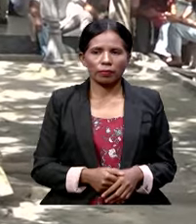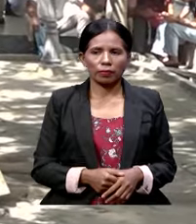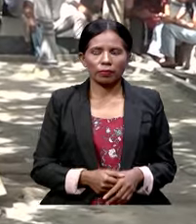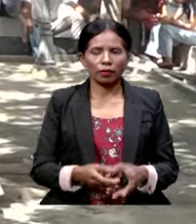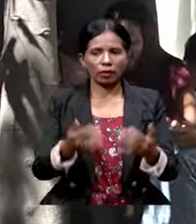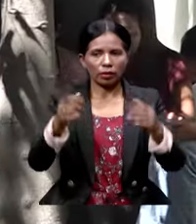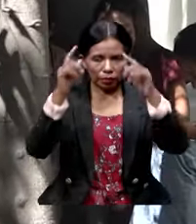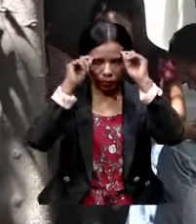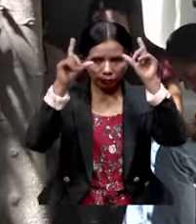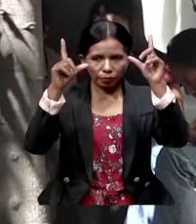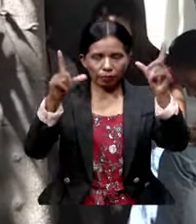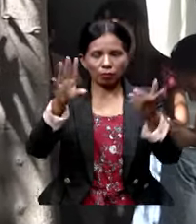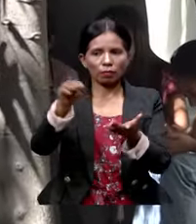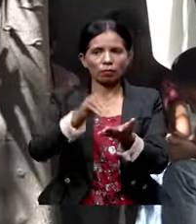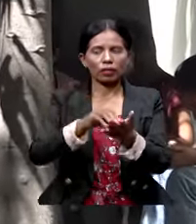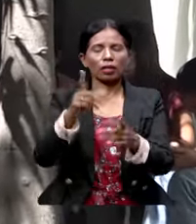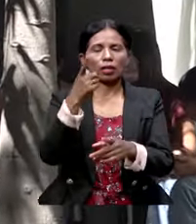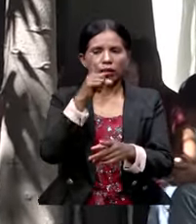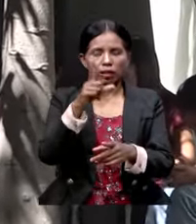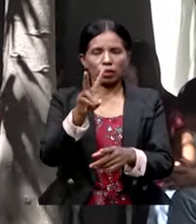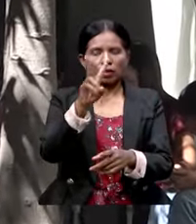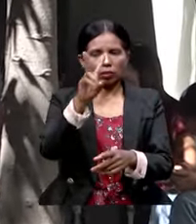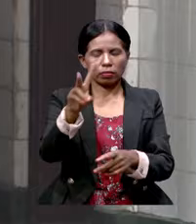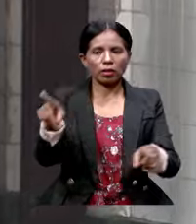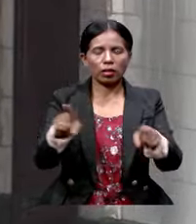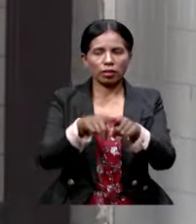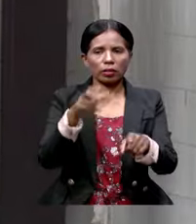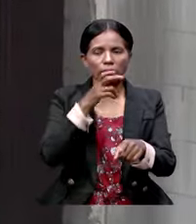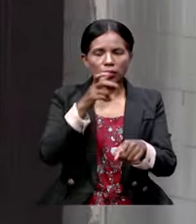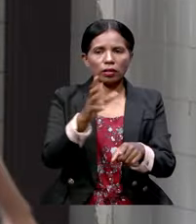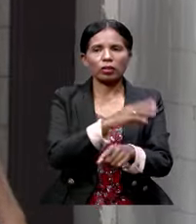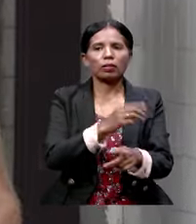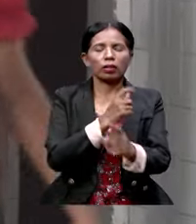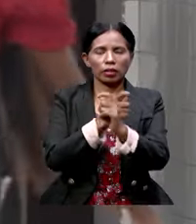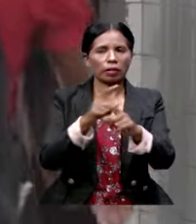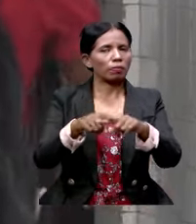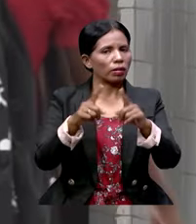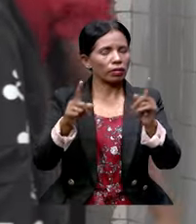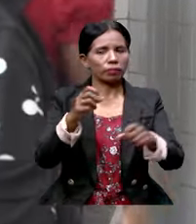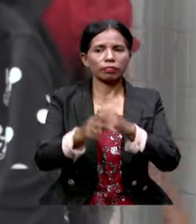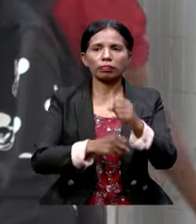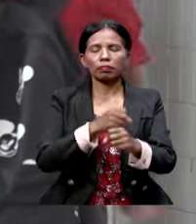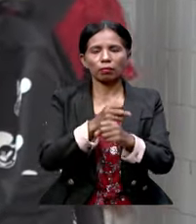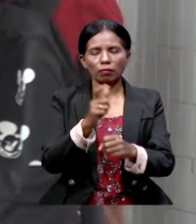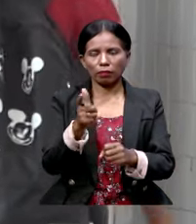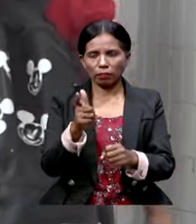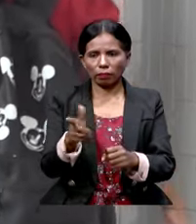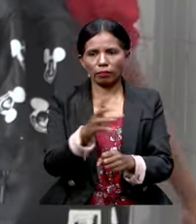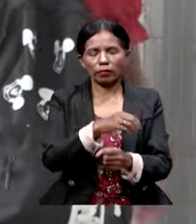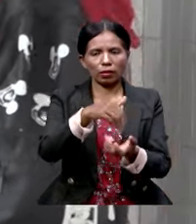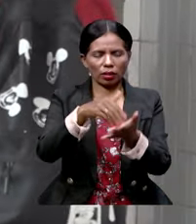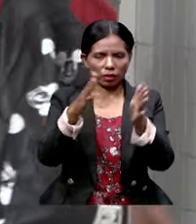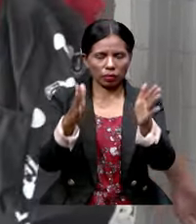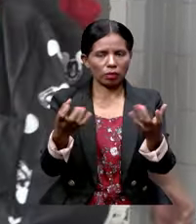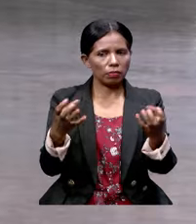Daudang ni Timor Leste adopta lian ofisial rua hanesan Portugis no tetun, mai be tinan rua nulu resinona, estudante